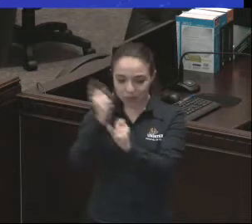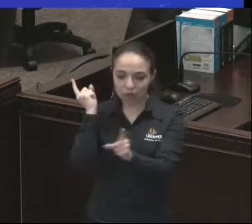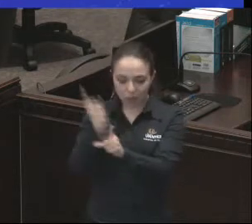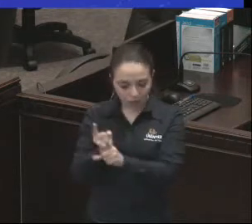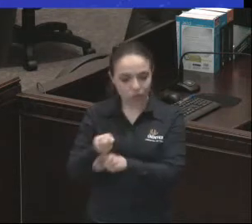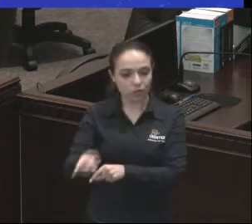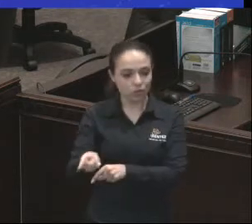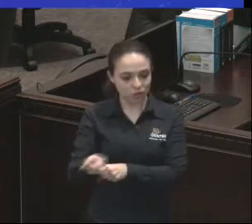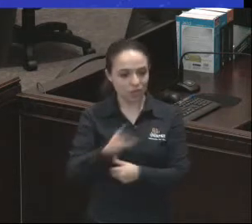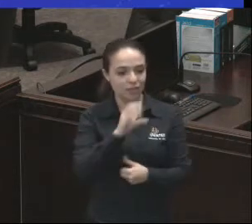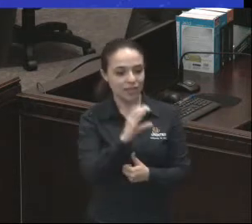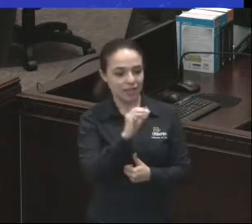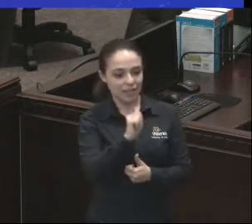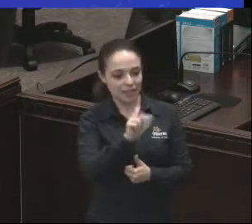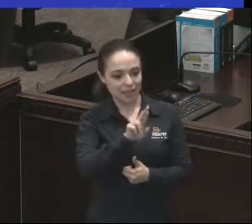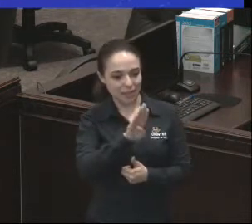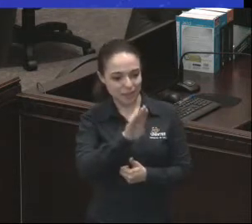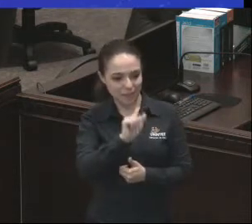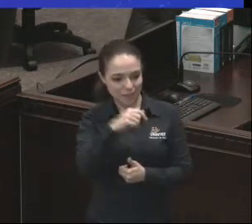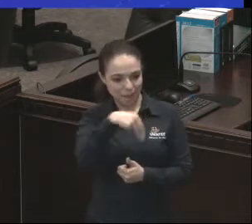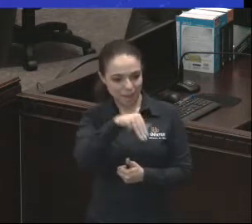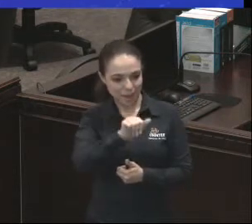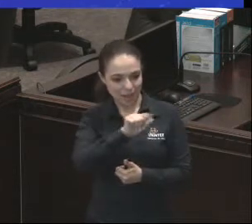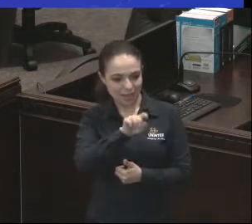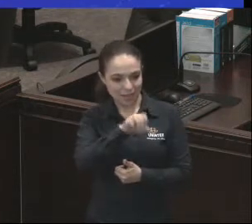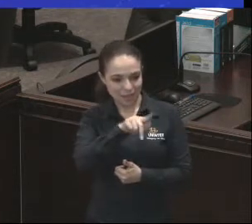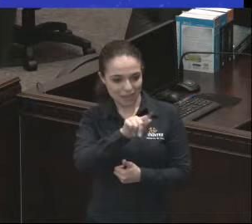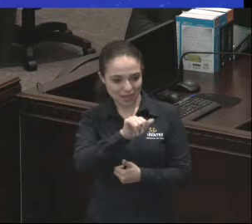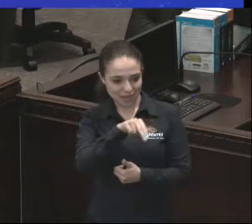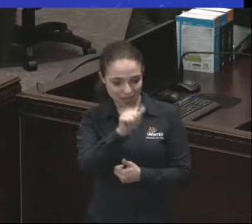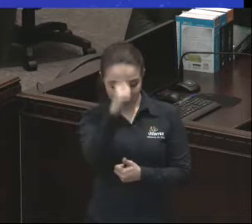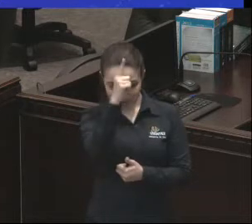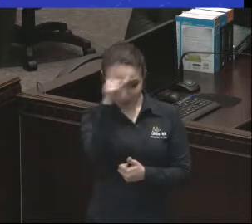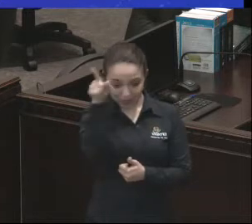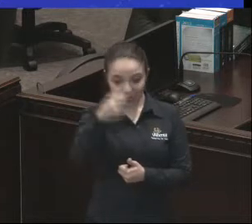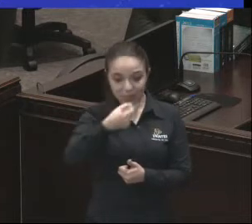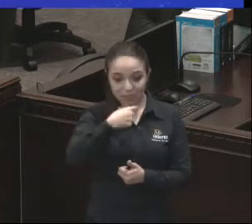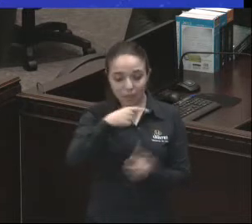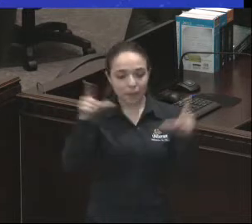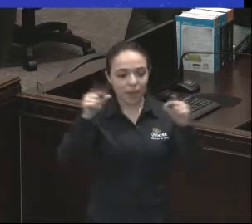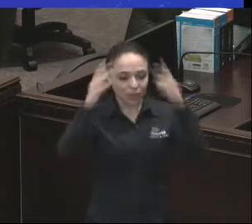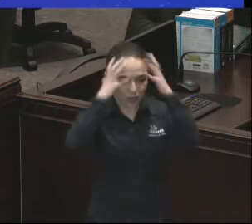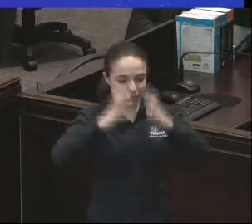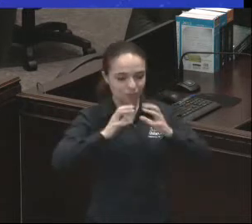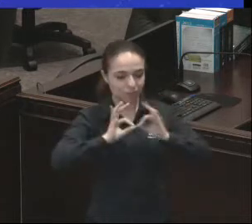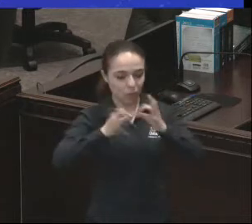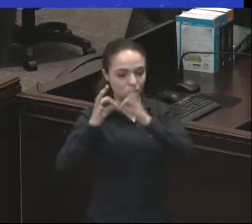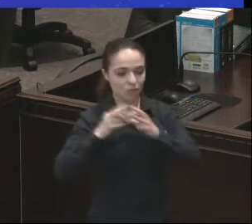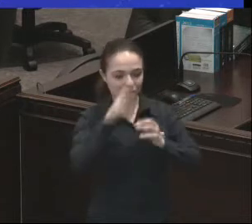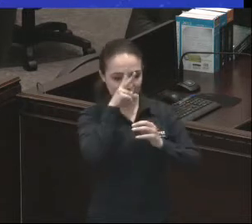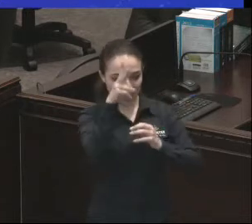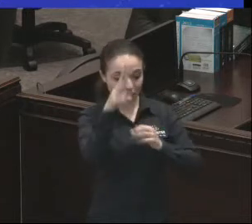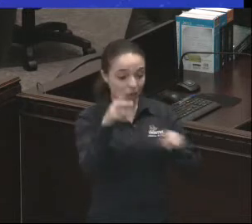encontraram carbamazepina no rio Reno, na Alemanha. Tá, okay? Ela reduz a atividade neuronal de maneira geral